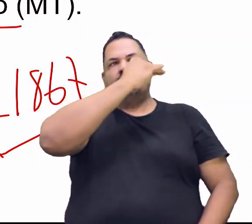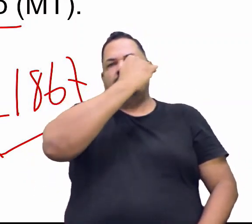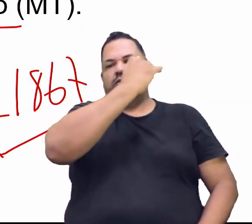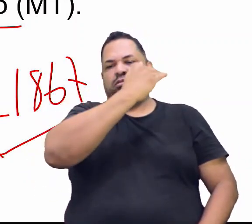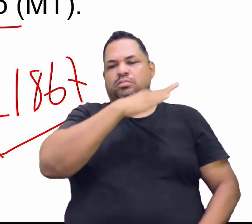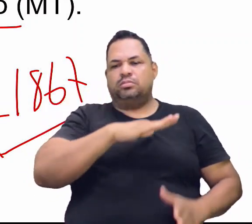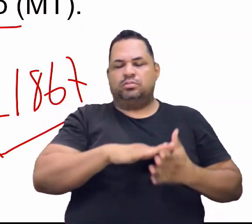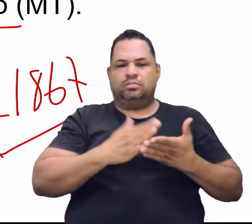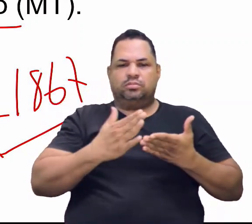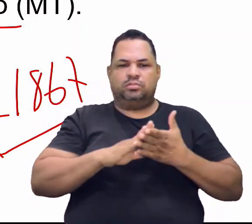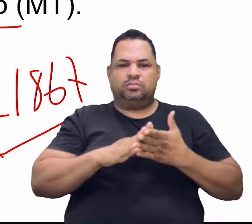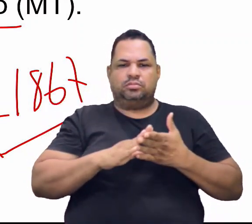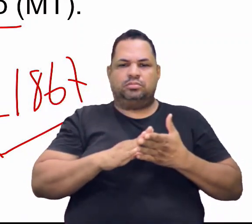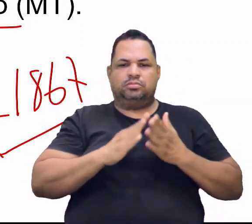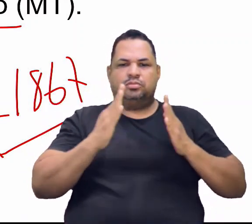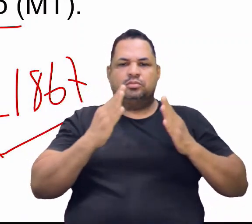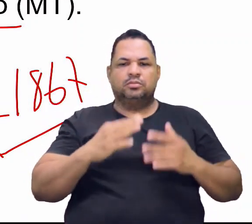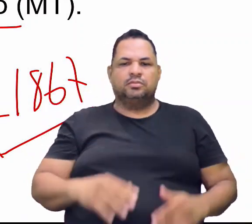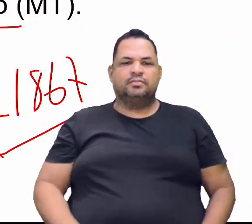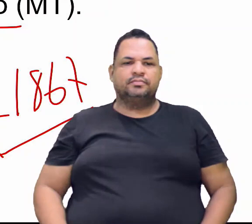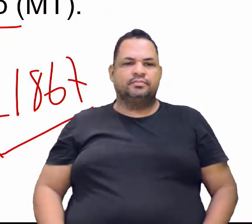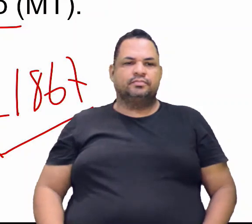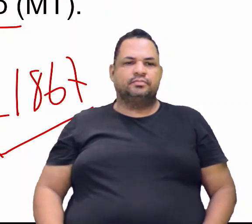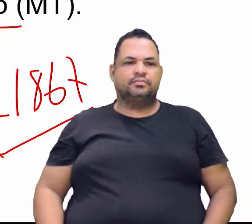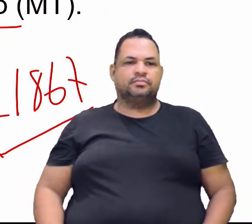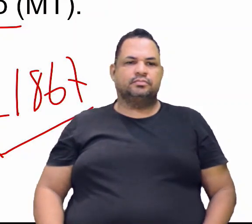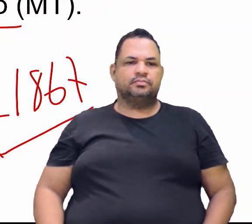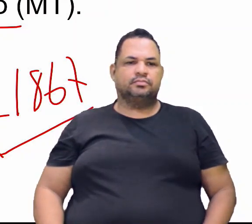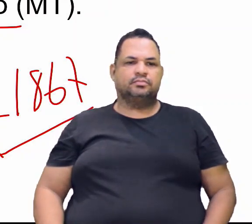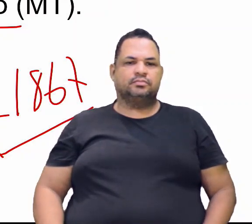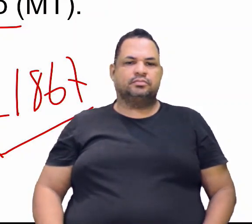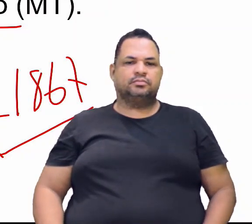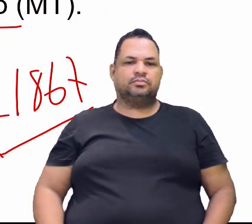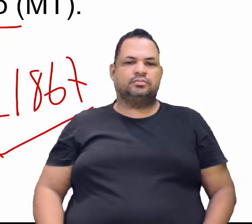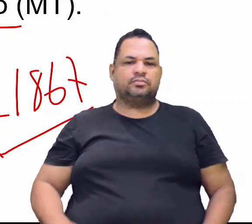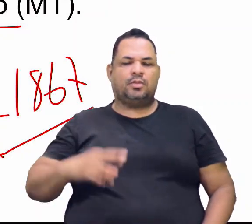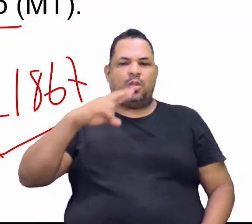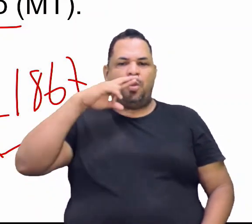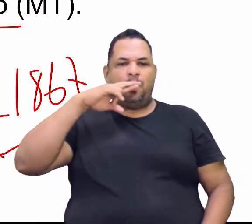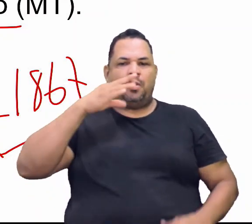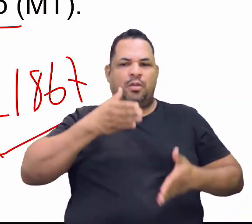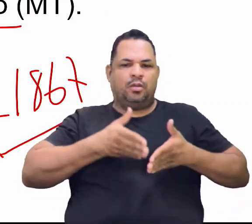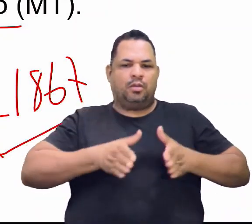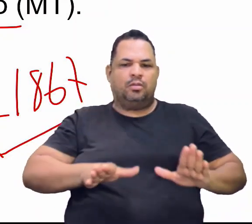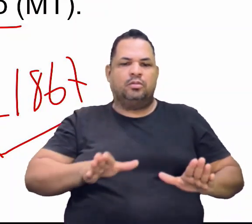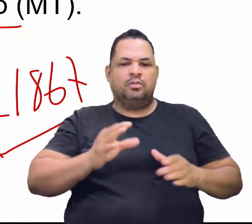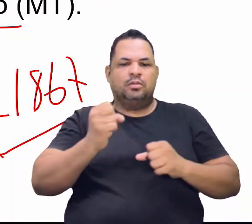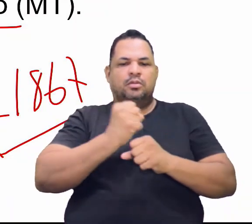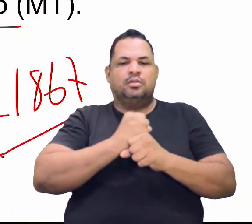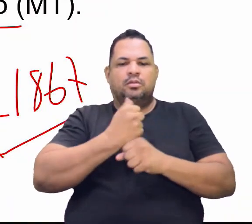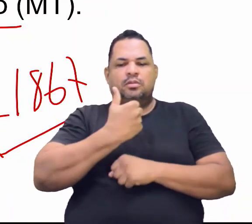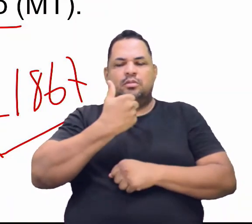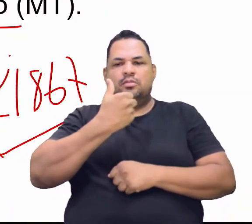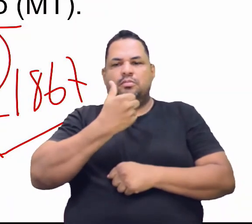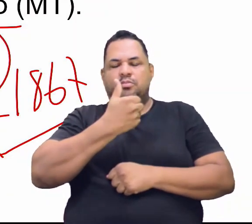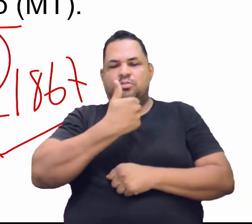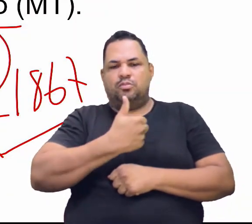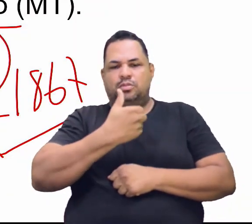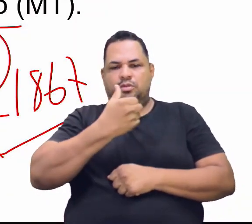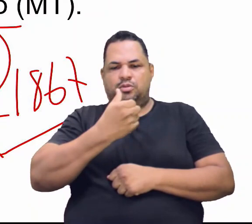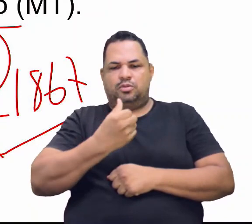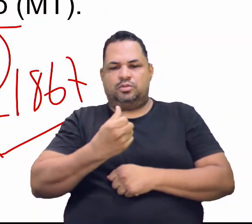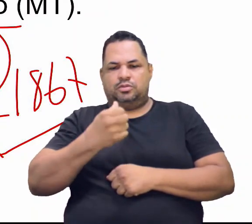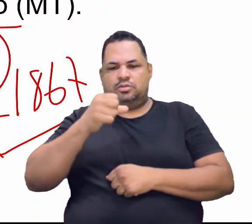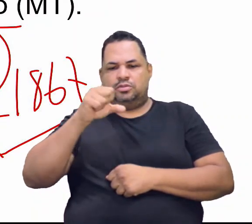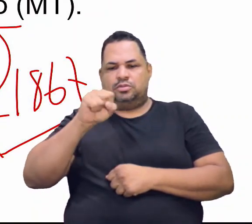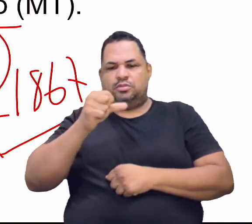ali aquela vila. Então, Rondon nasce em 65, mas um ano